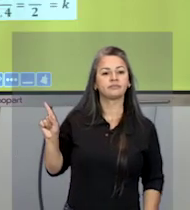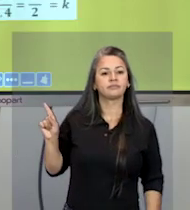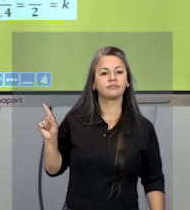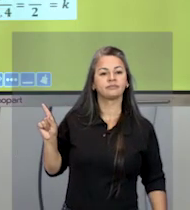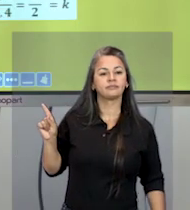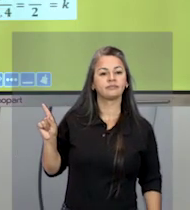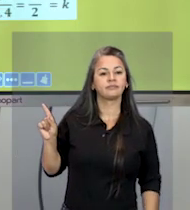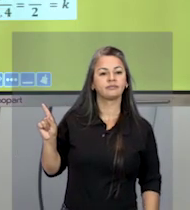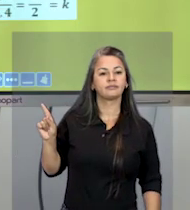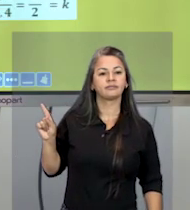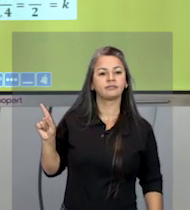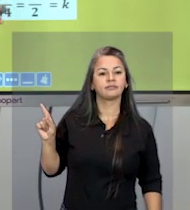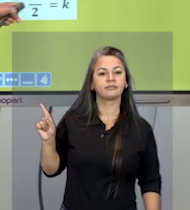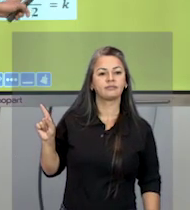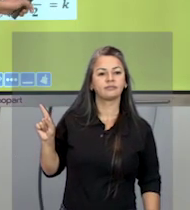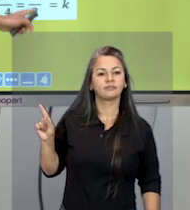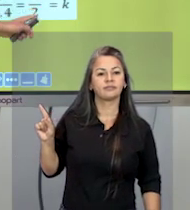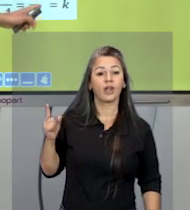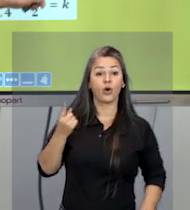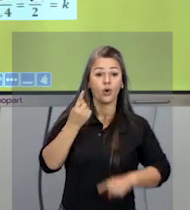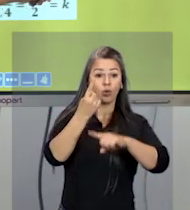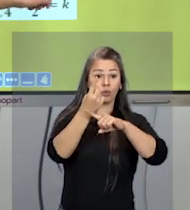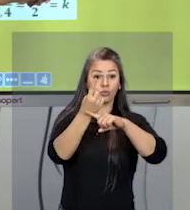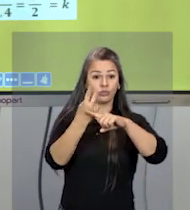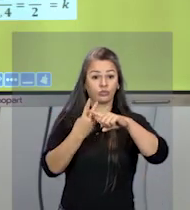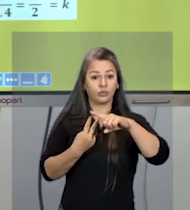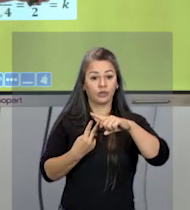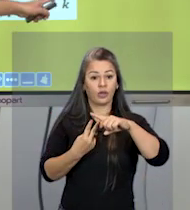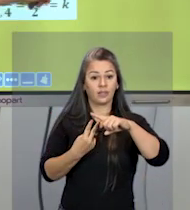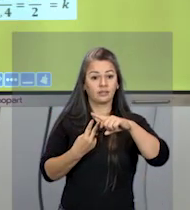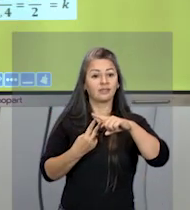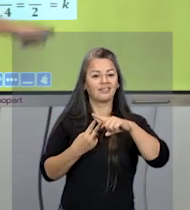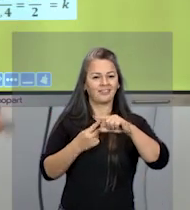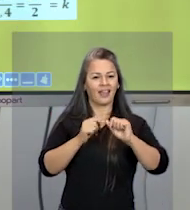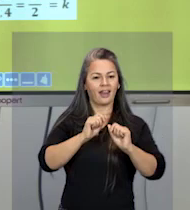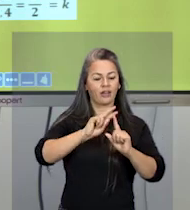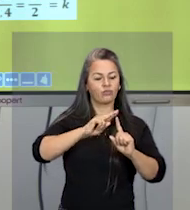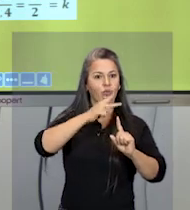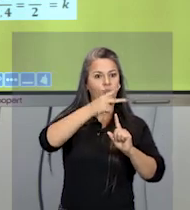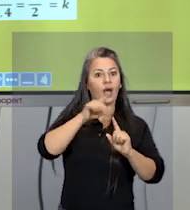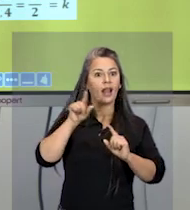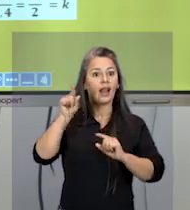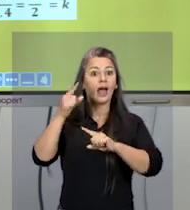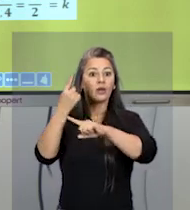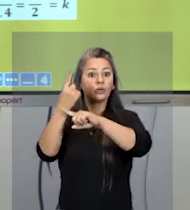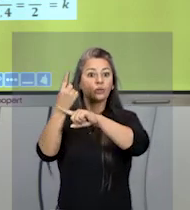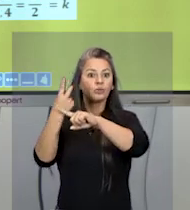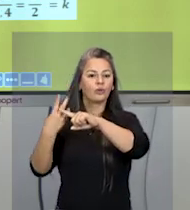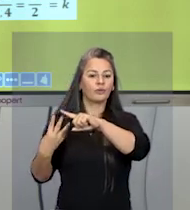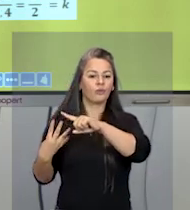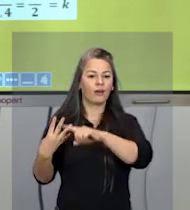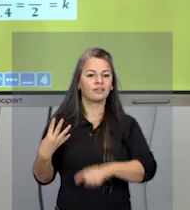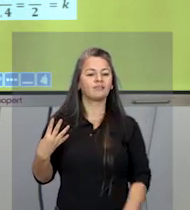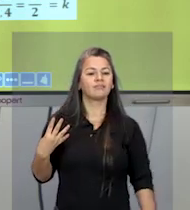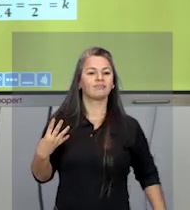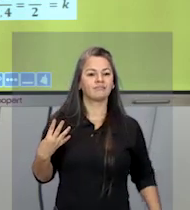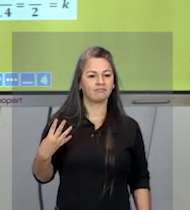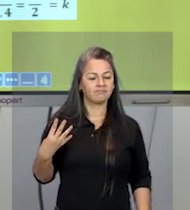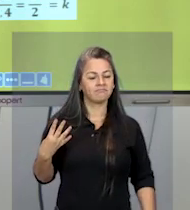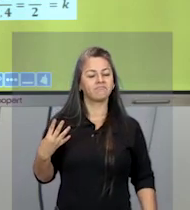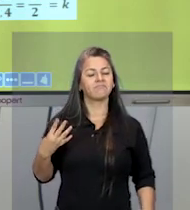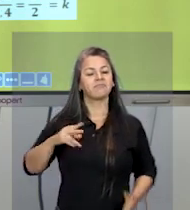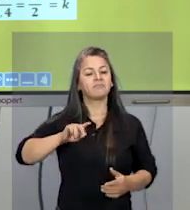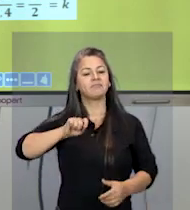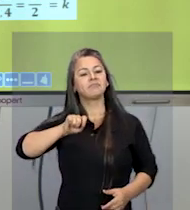o perímetro? Olha só, 1 sobre 2. E esse outro aqui deu o quê? 1 sobre 4. Então a área,